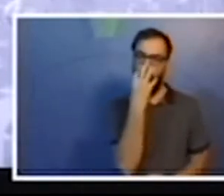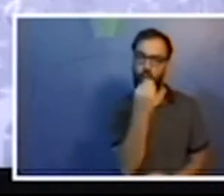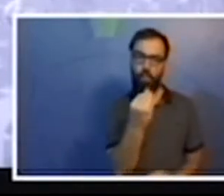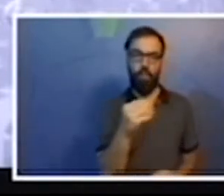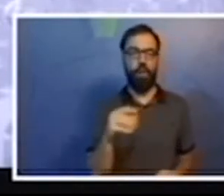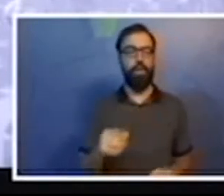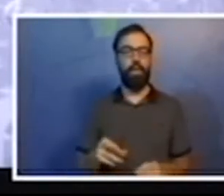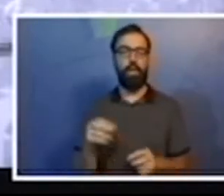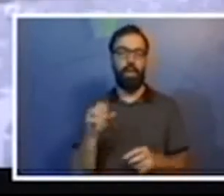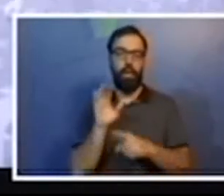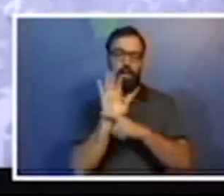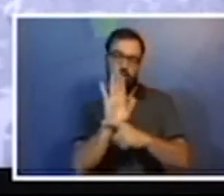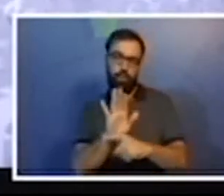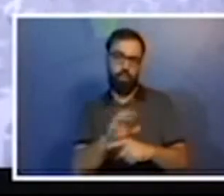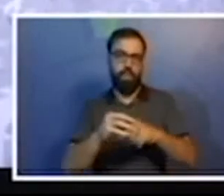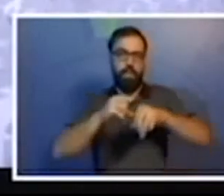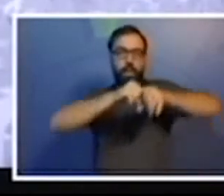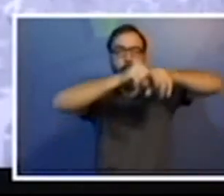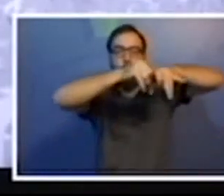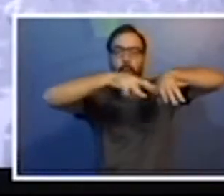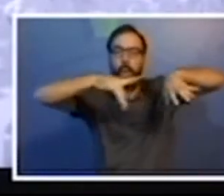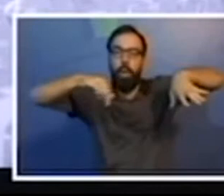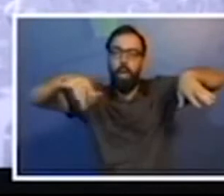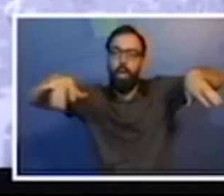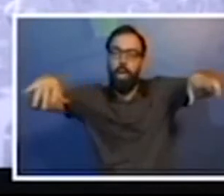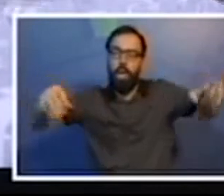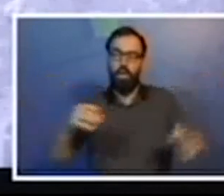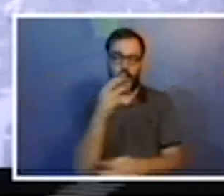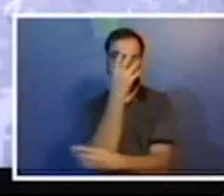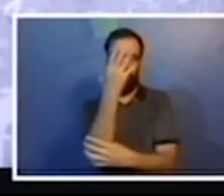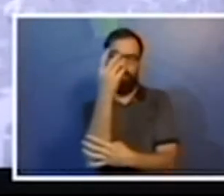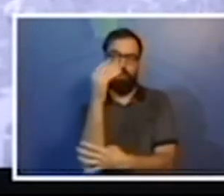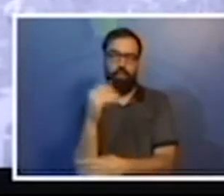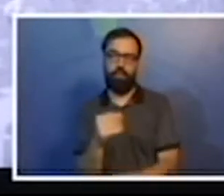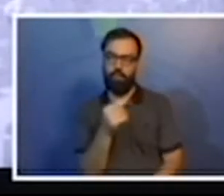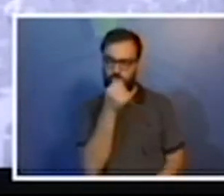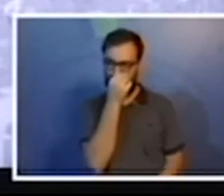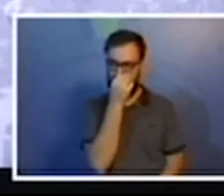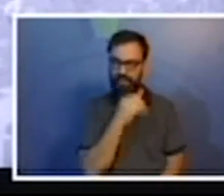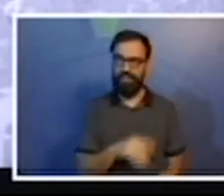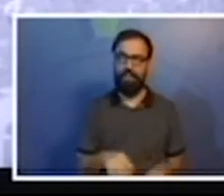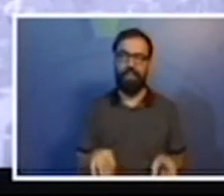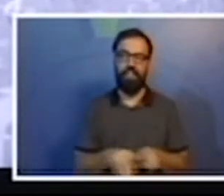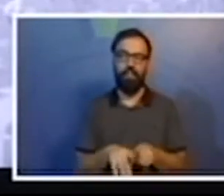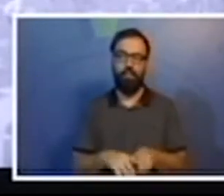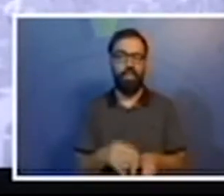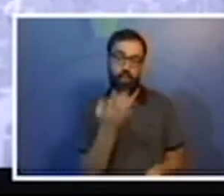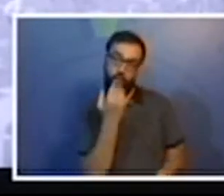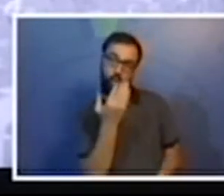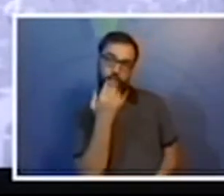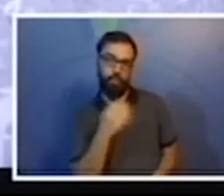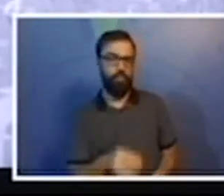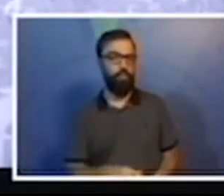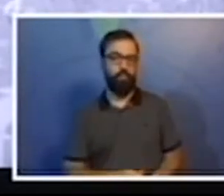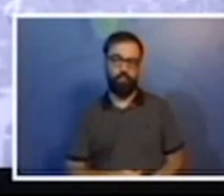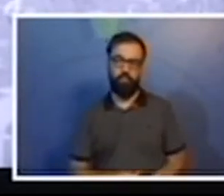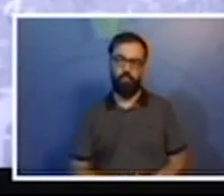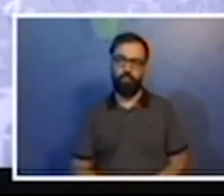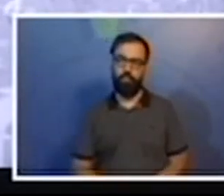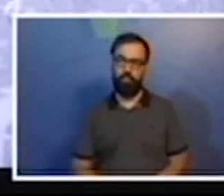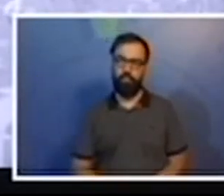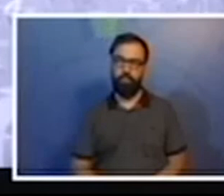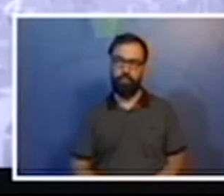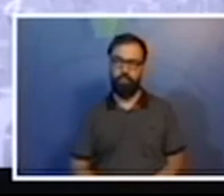o espalhamento para disseminação dessa planta pelo Brasil e ele também se beneficia com isso porque ele vai ter alimento posteriormente